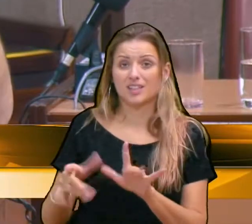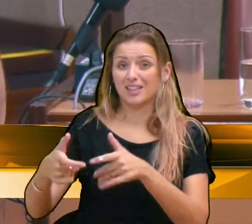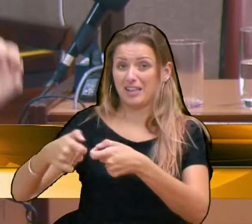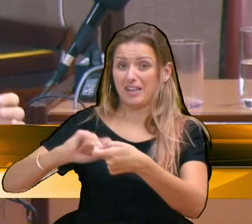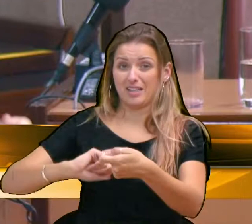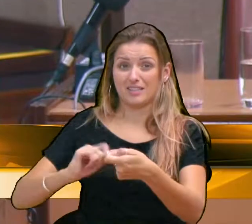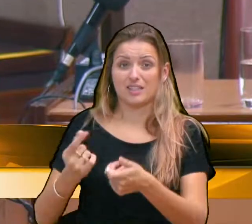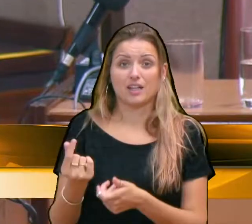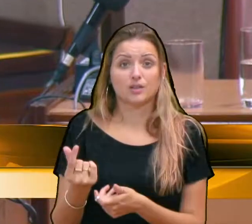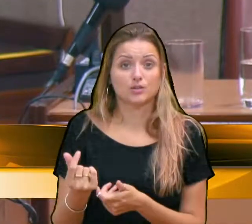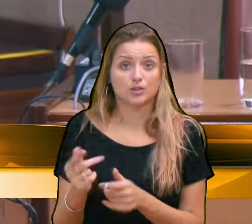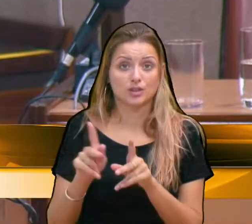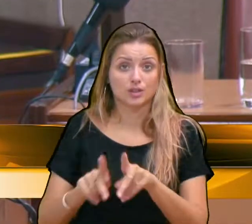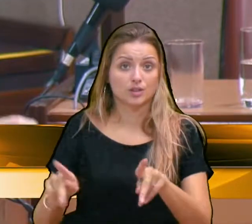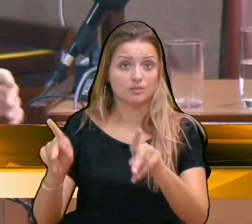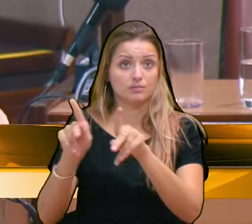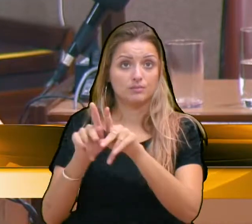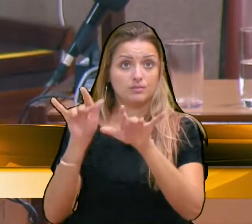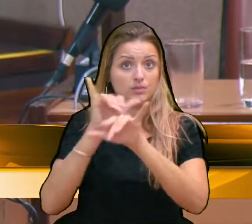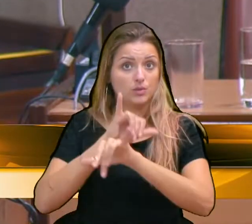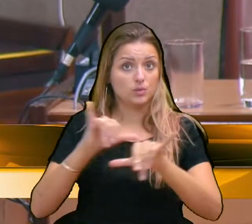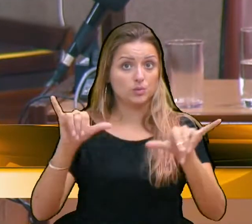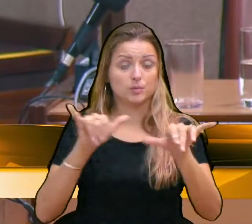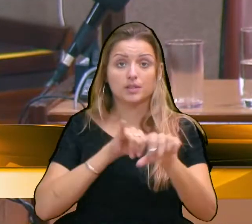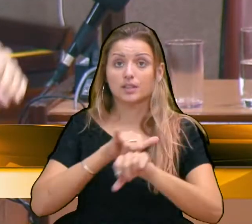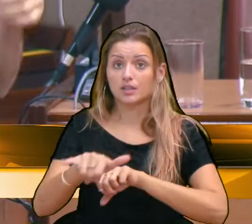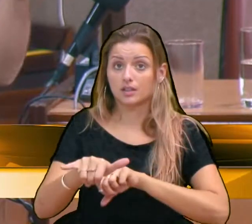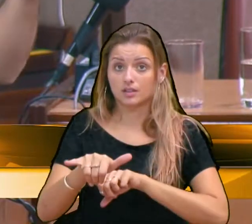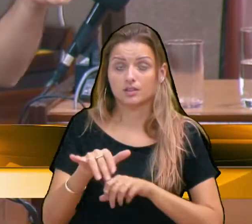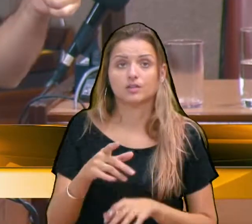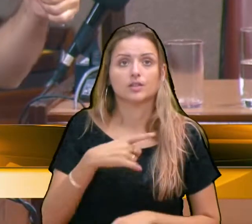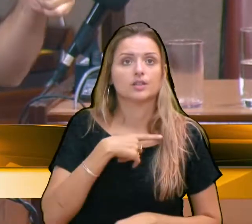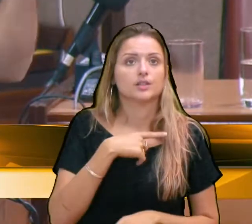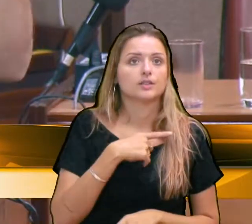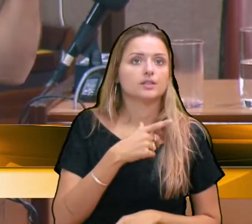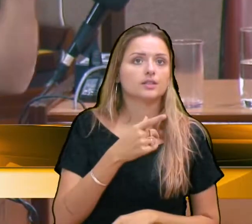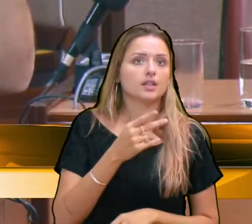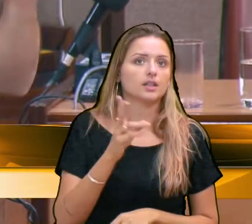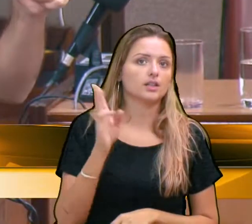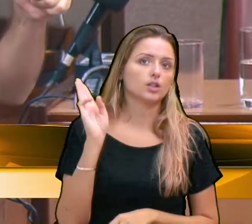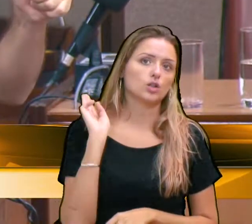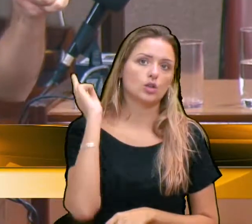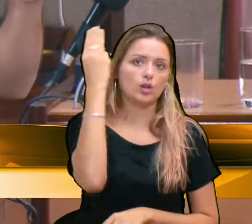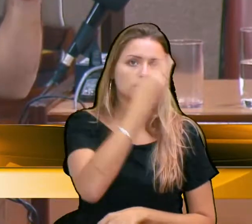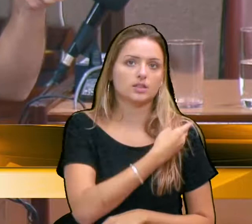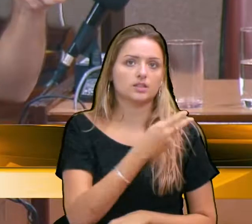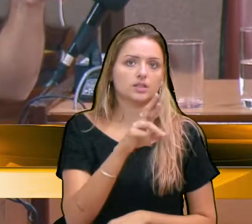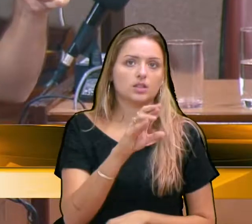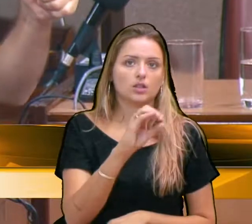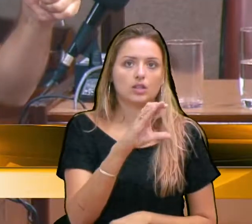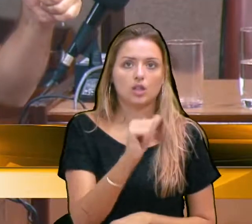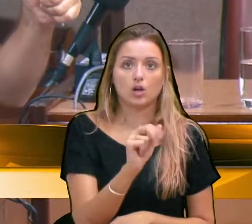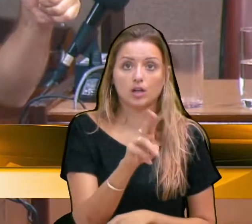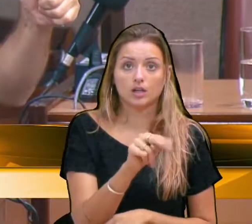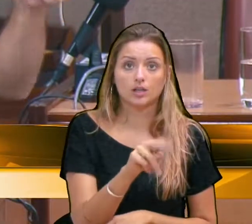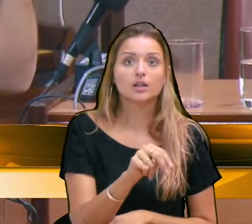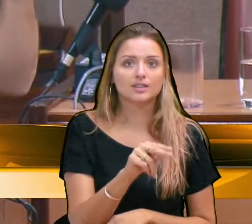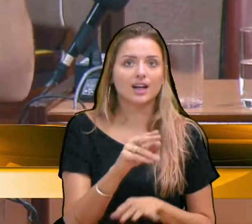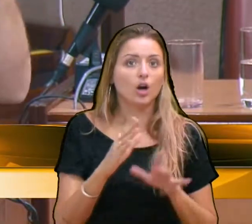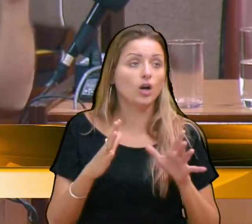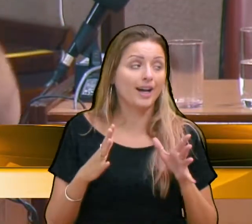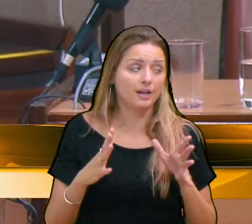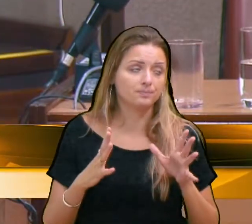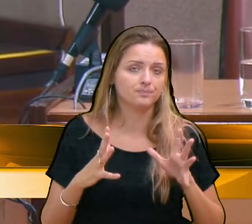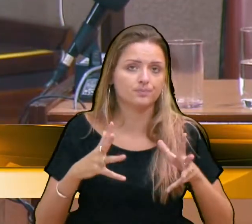povo com essa propaganda enganosa. Olha, vereadora, tem Nossa Senhora da Roca, que nunca foi patrolado, o povo está pedindo, implorando, tá? Nossa